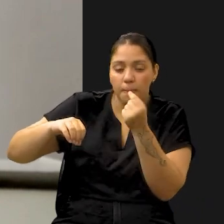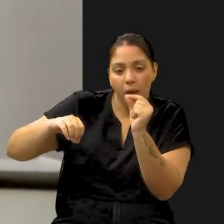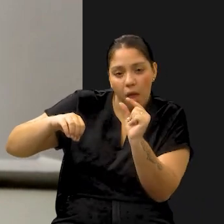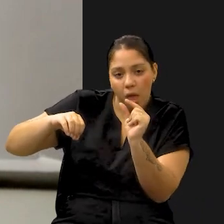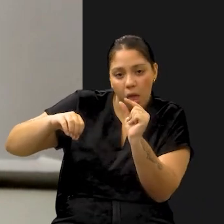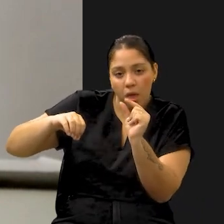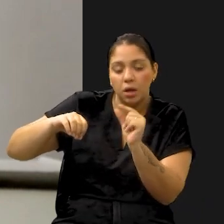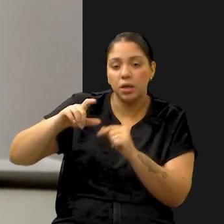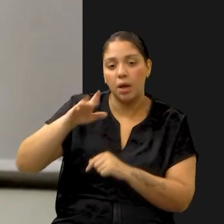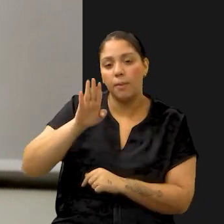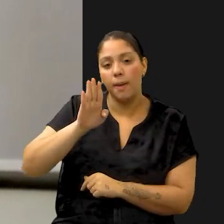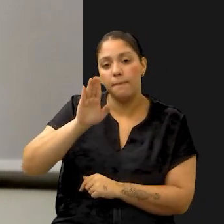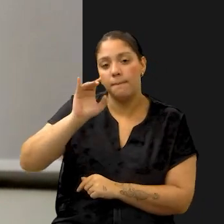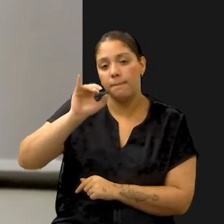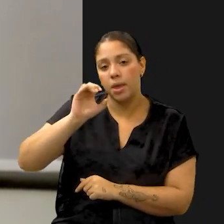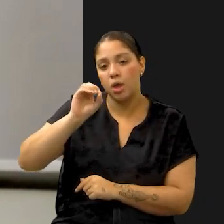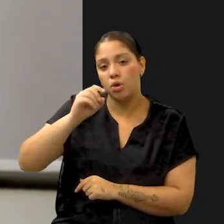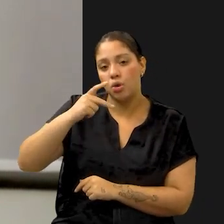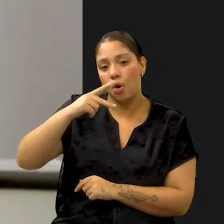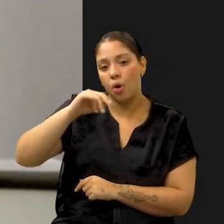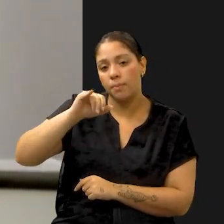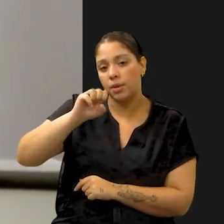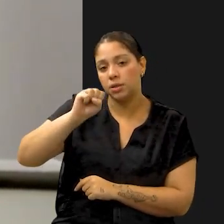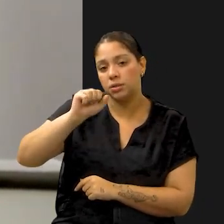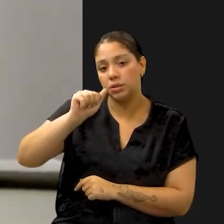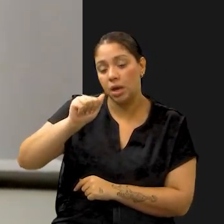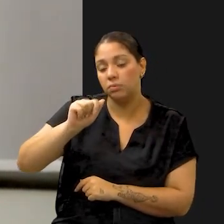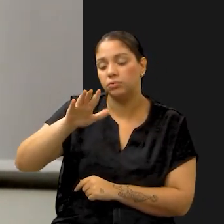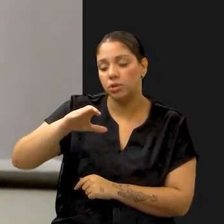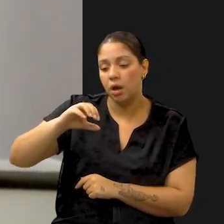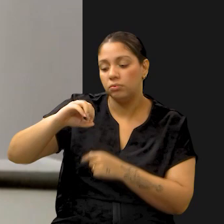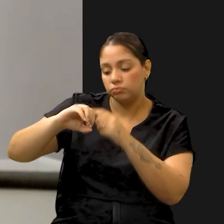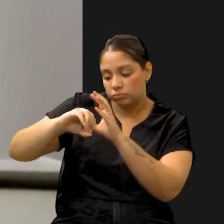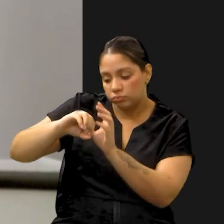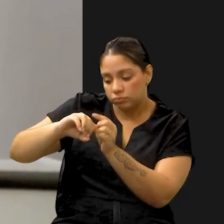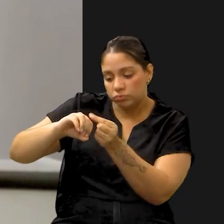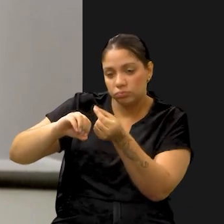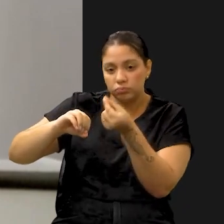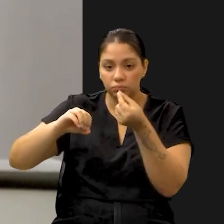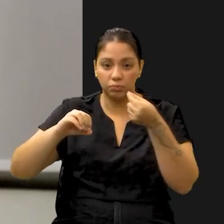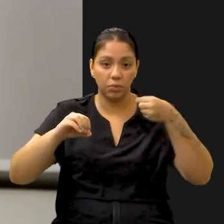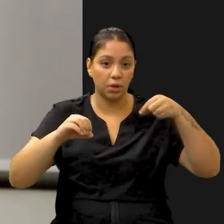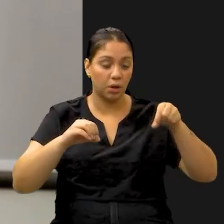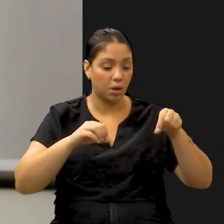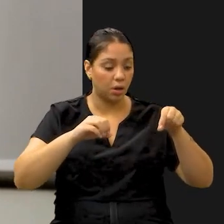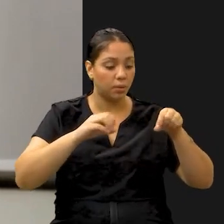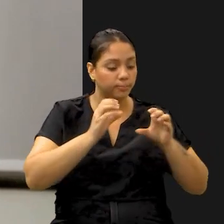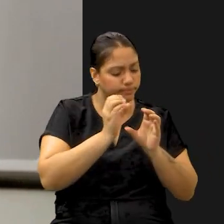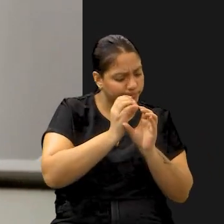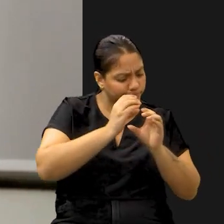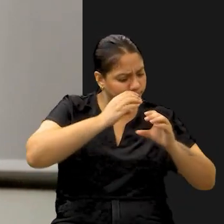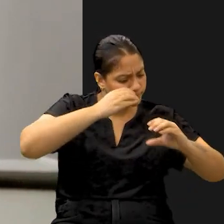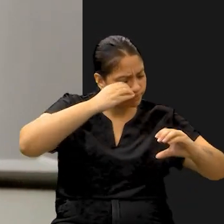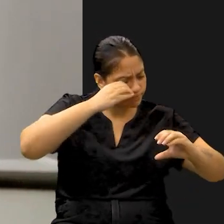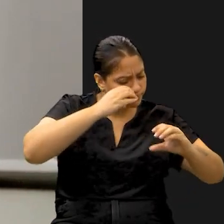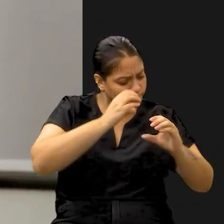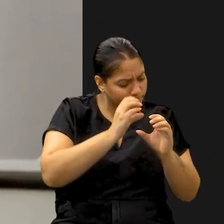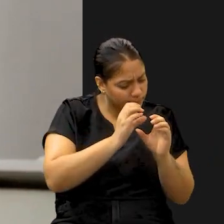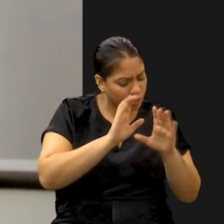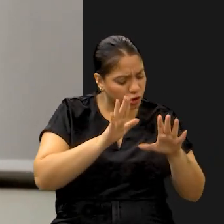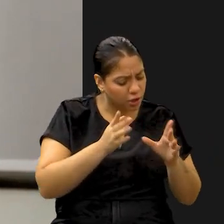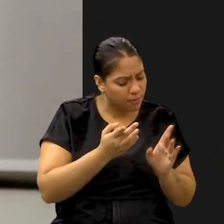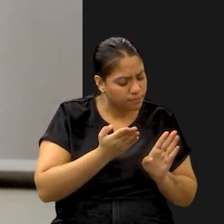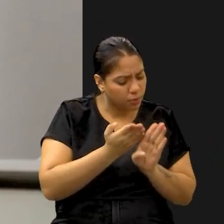pedaço, que é o procedimento de biópsia, que isso vai para uma análise num laboratório específico e já permite